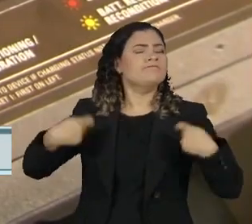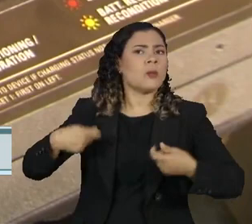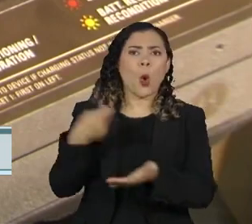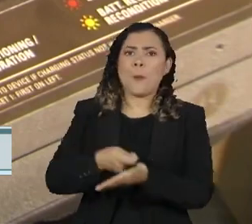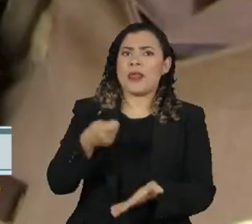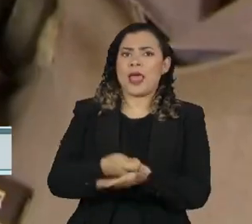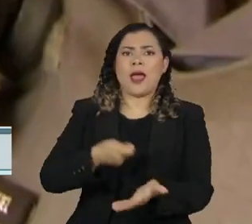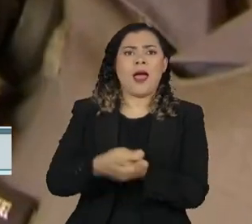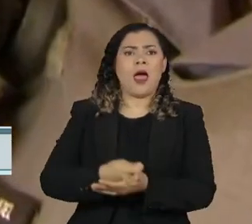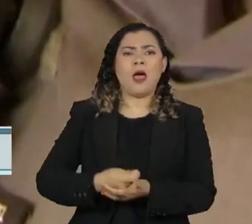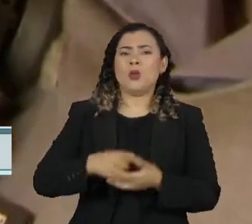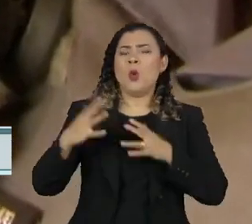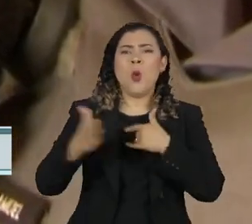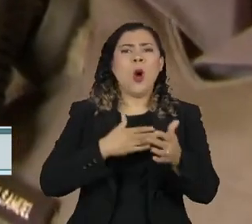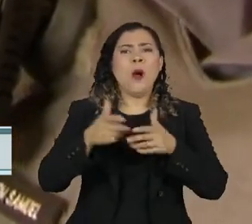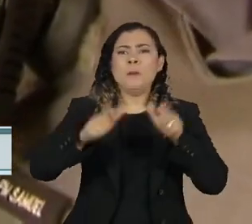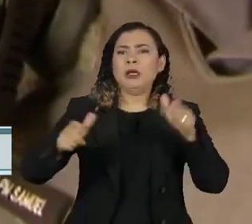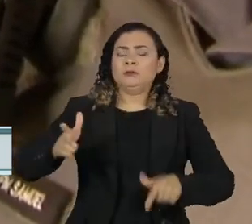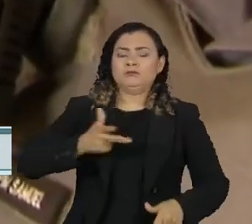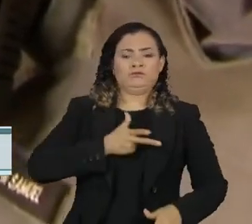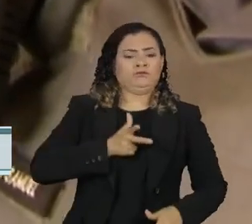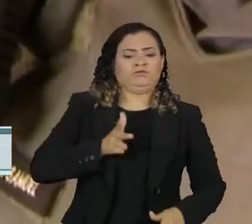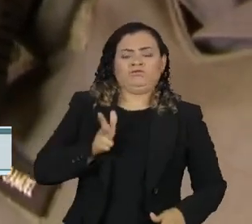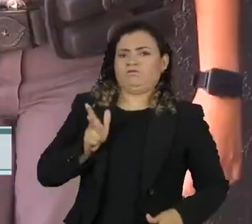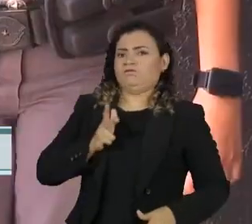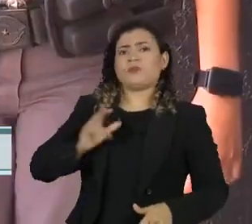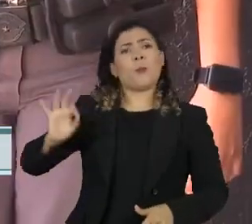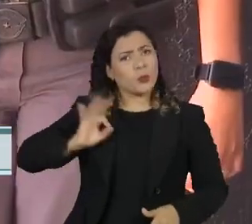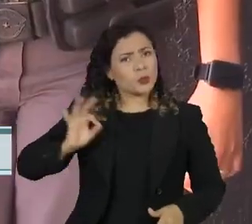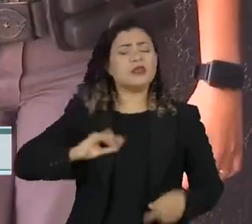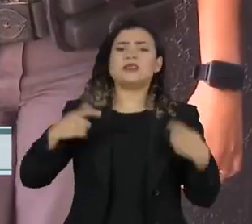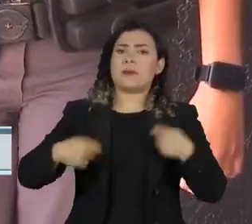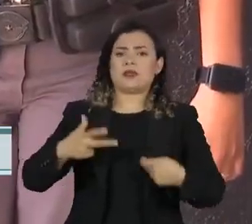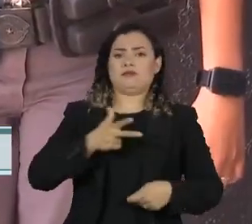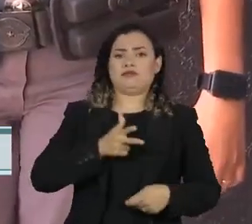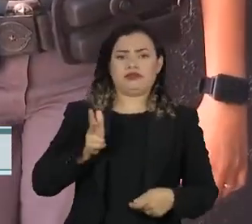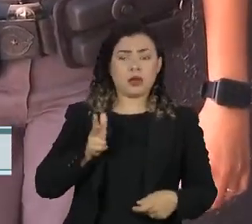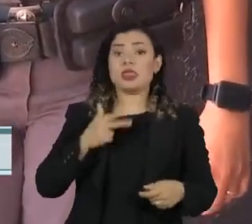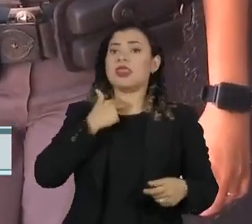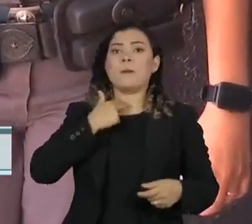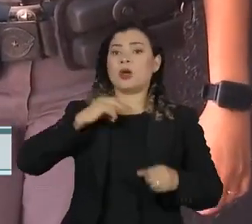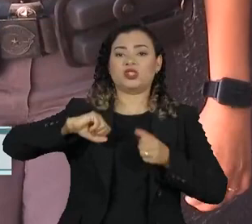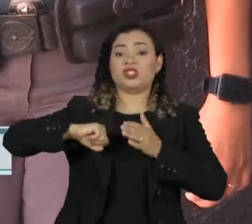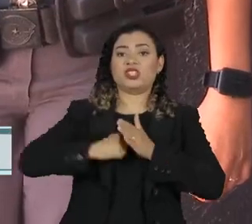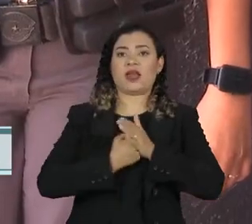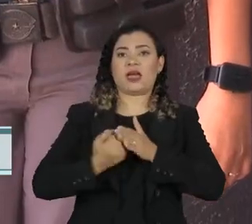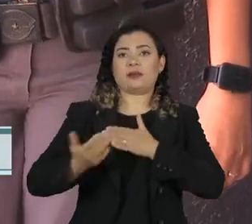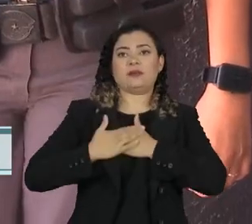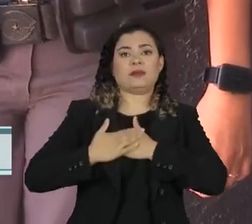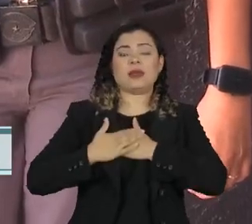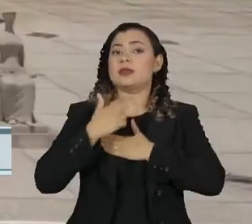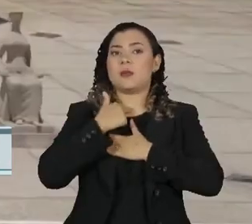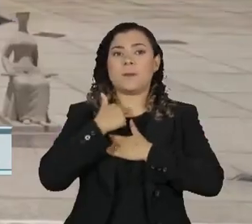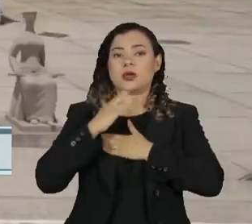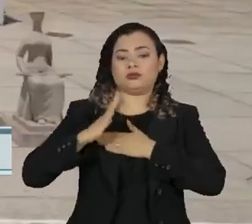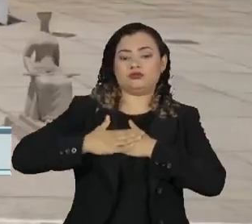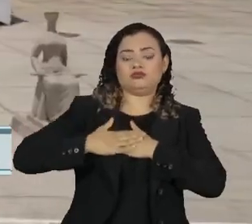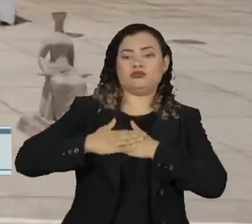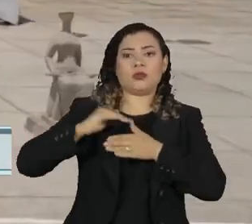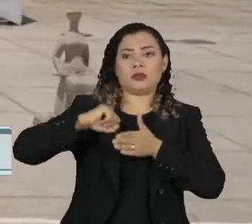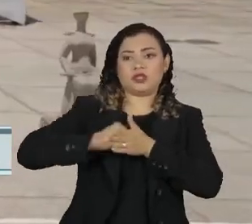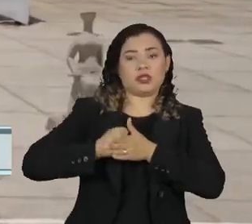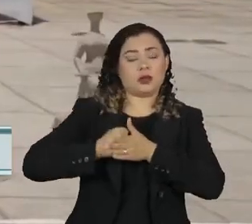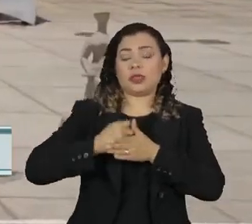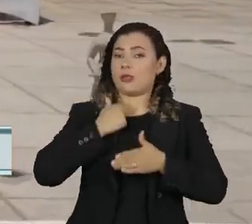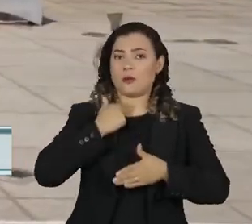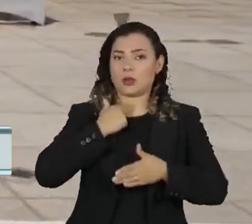nos uniformes de todos os policiais militares do Estado que elas não possam ser desligadas por eles durante o uso além disso